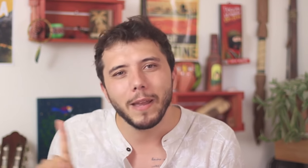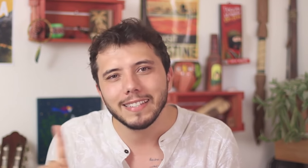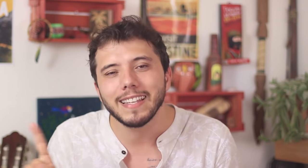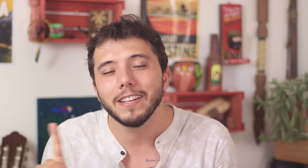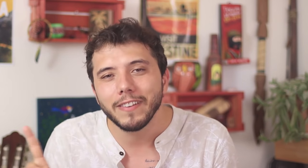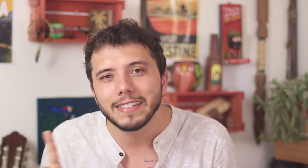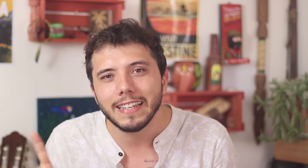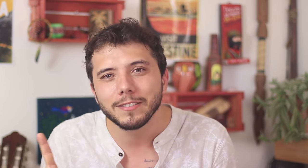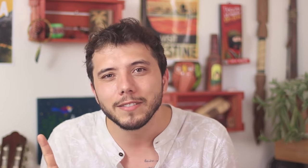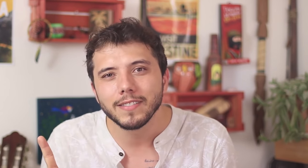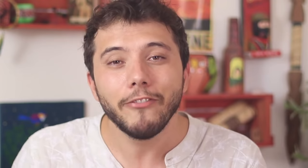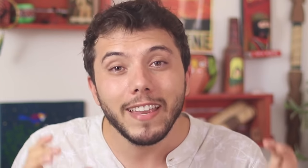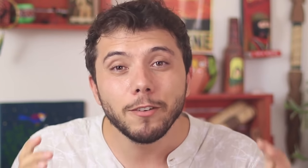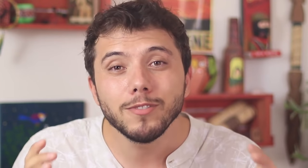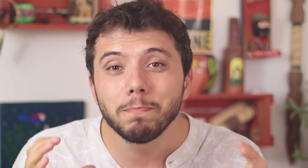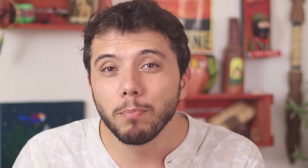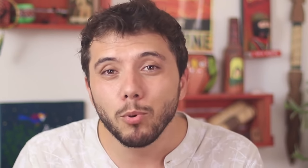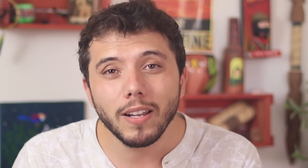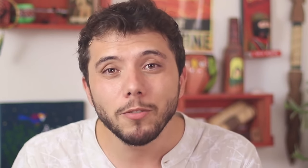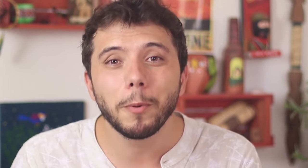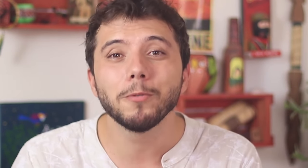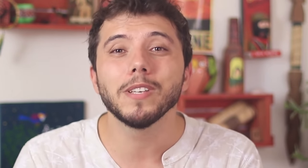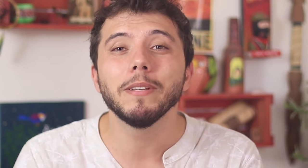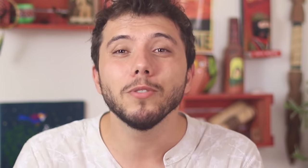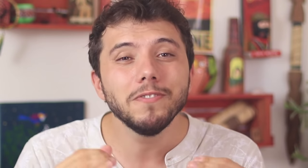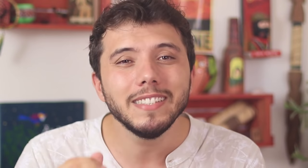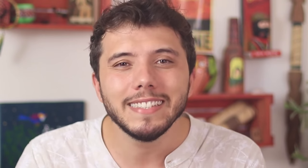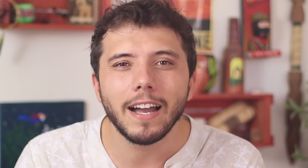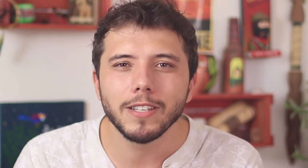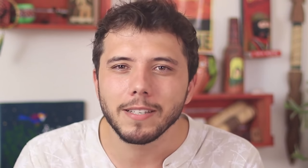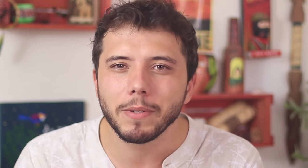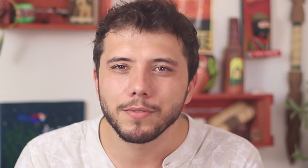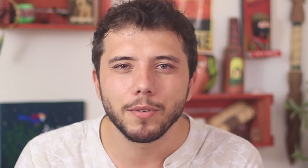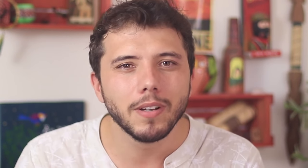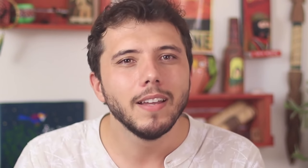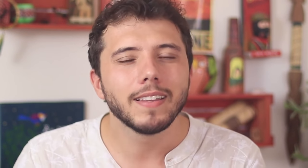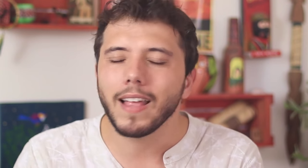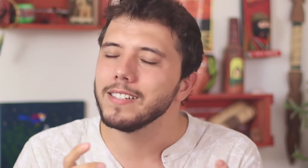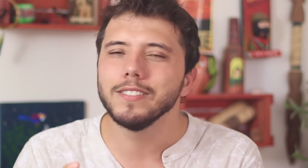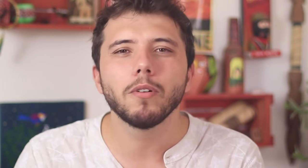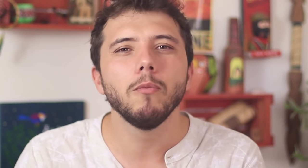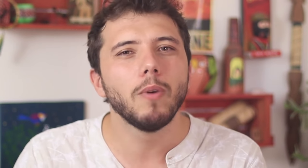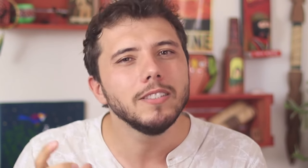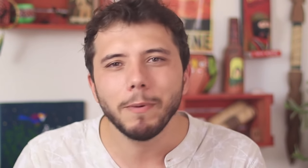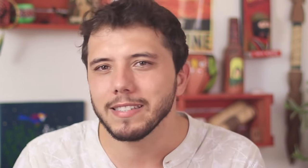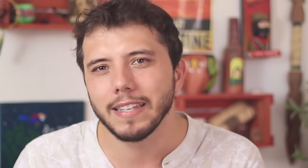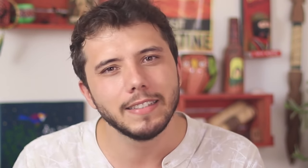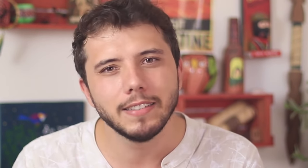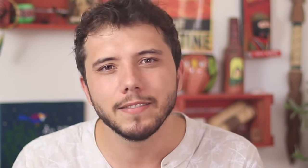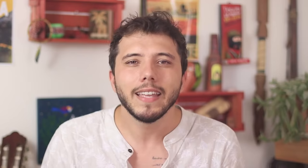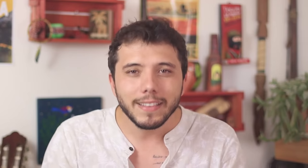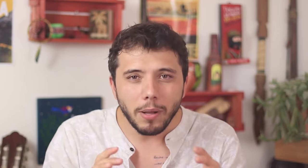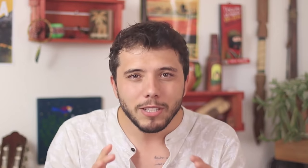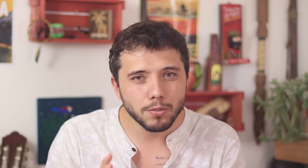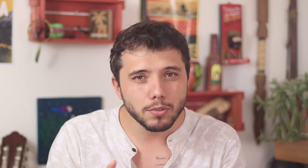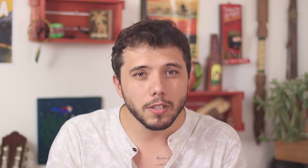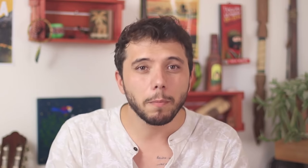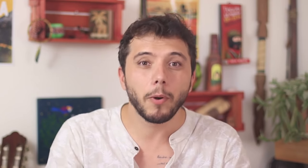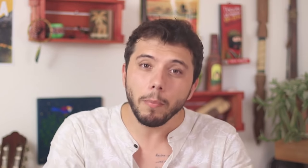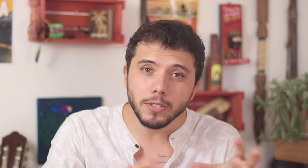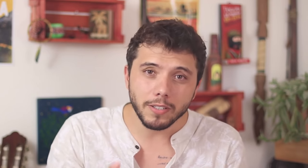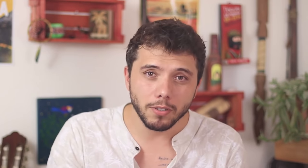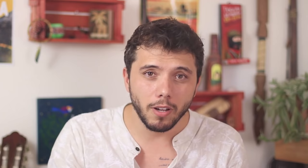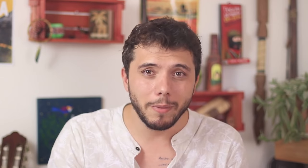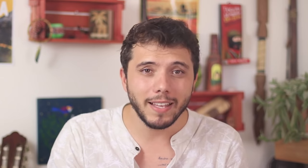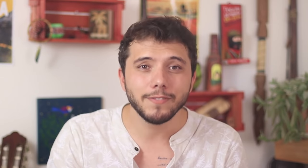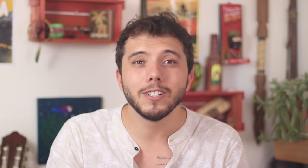que é justamente o que é uma essa tá defendendo é fake news pura no pronunciamento oficial dessa pessoa que está agindo como um ex-presidente e é tão